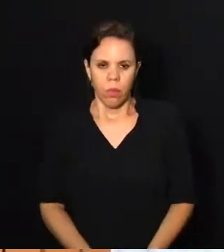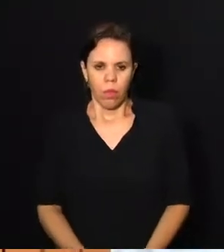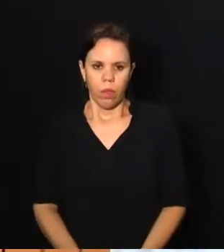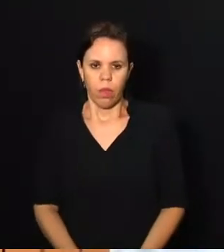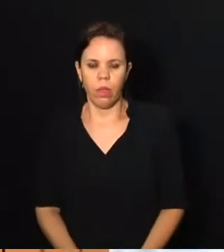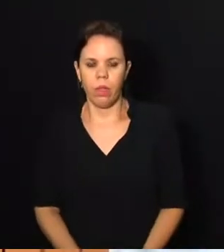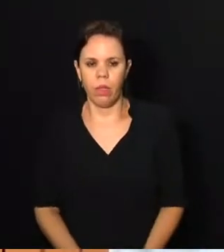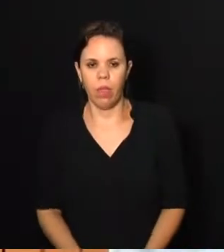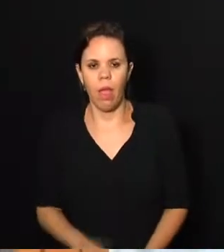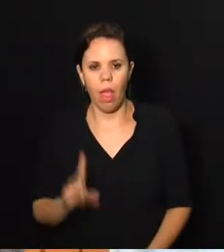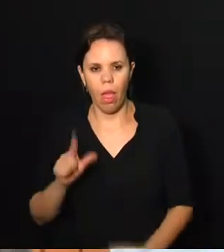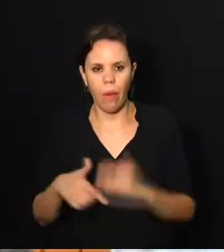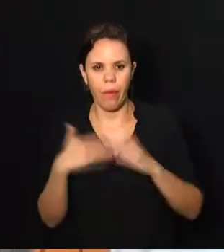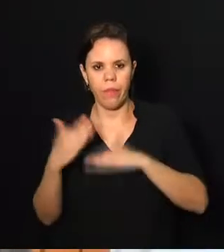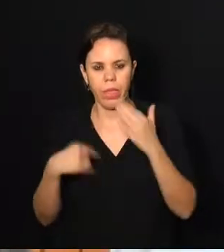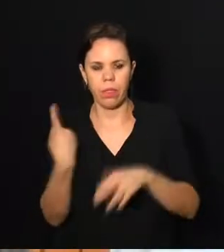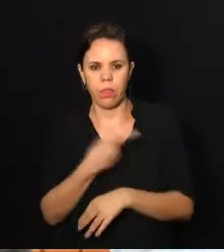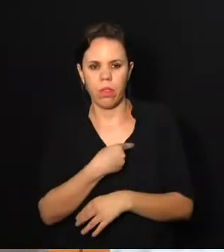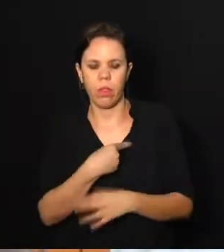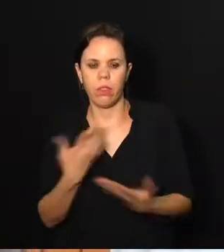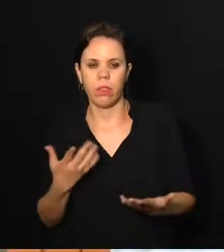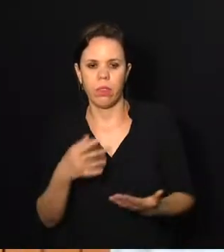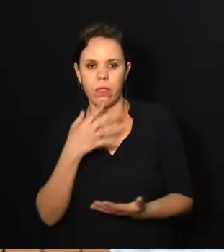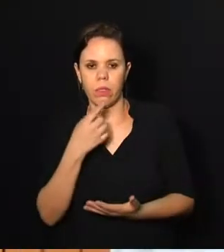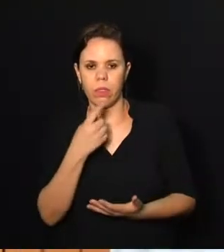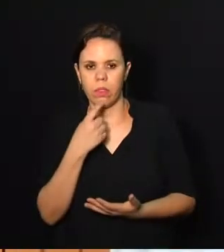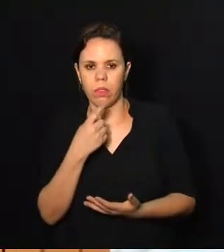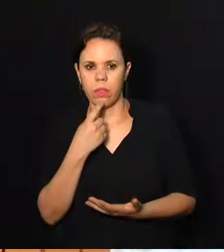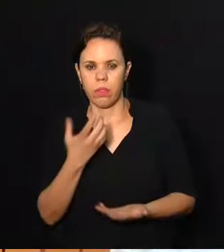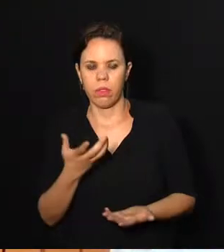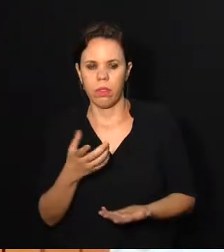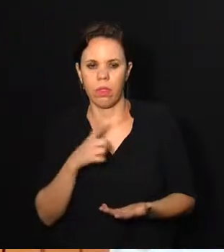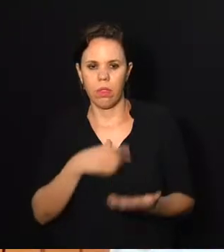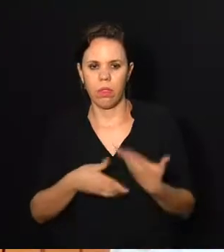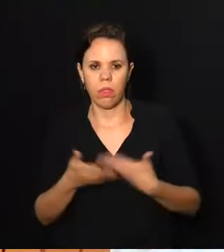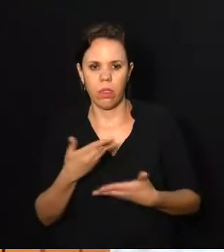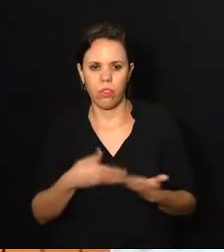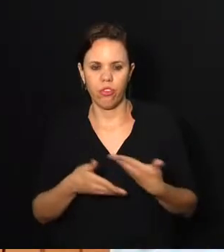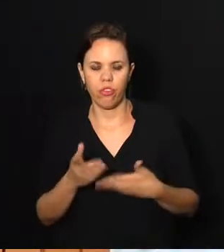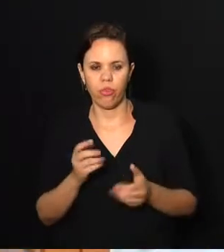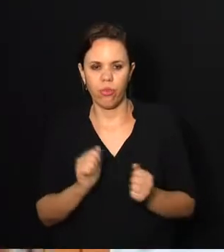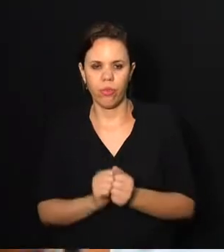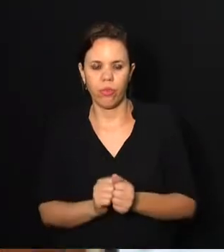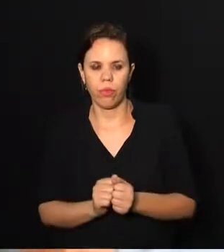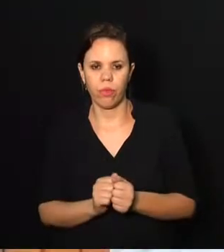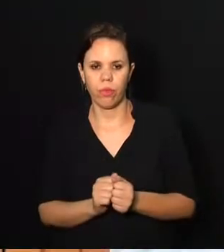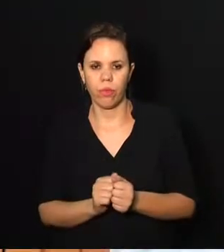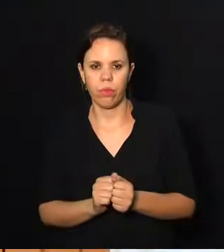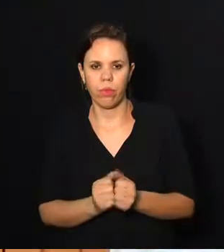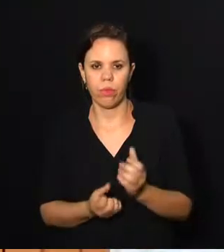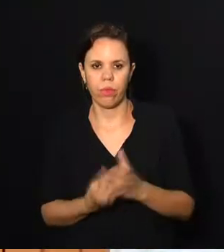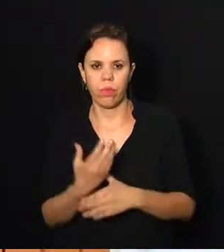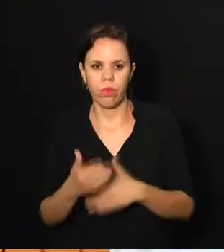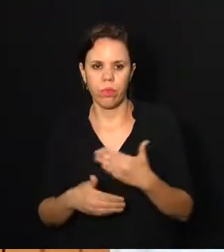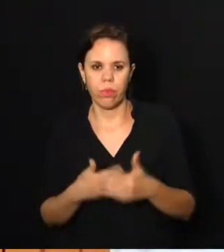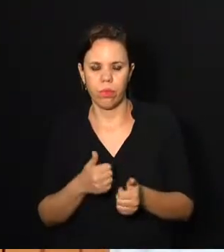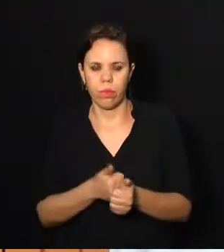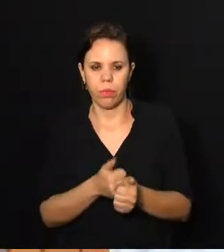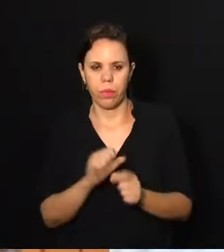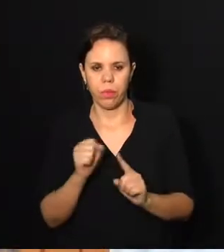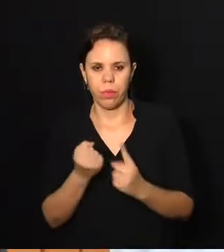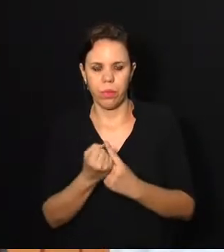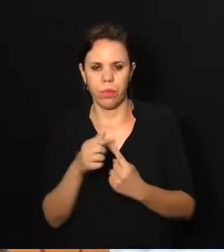né? Mas é um avanço para a nossa cidade de Campinas. A cidade tem que estar interagindo juntamente, né, com os acontecimentos da